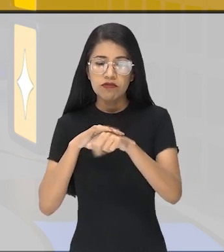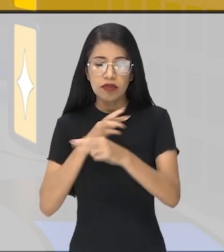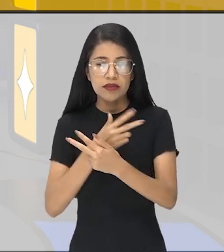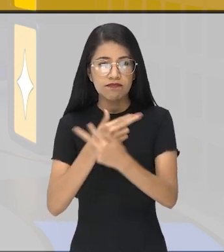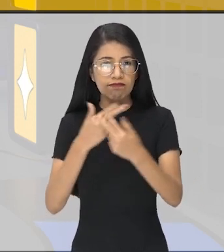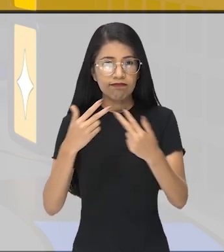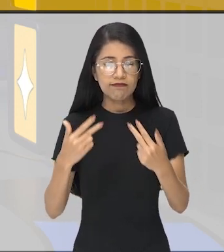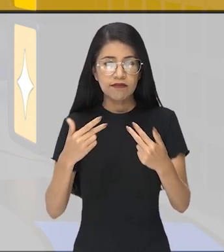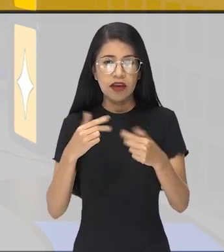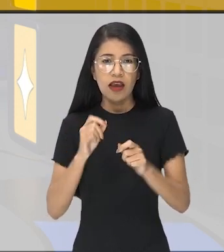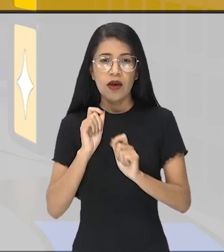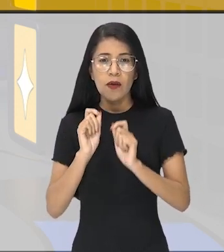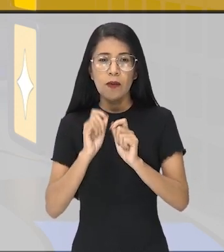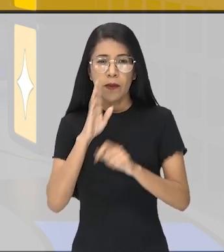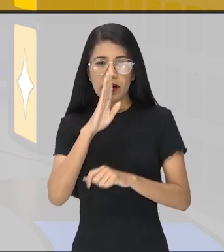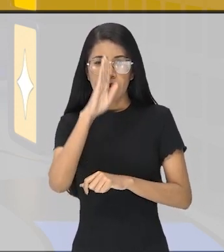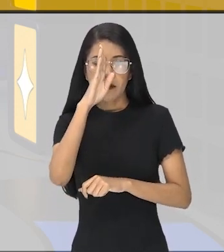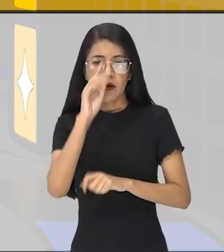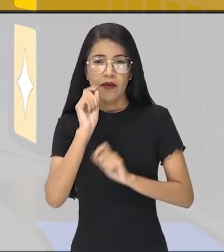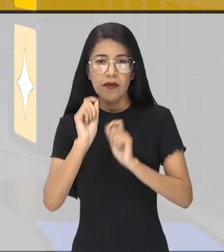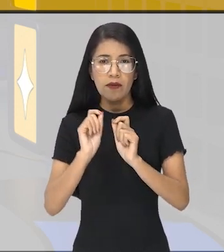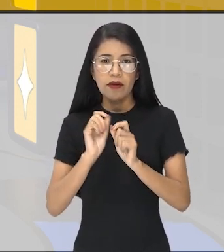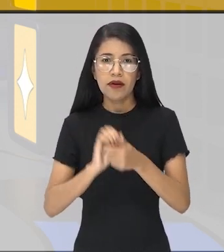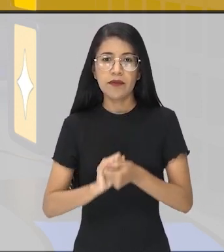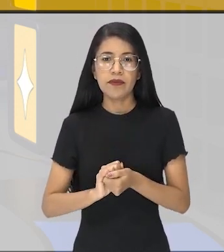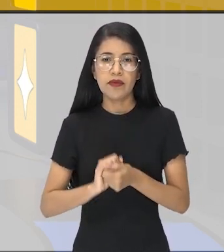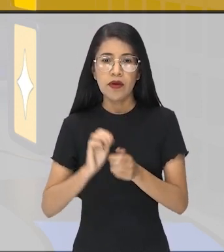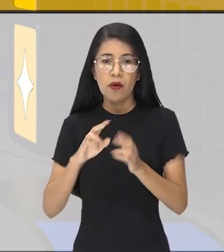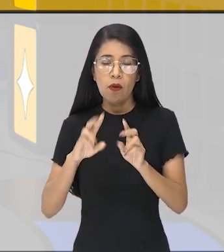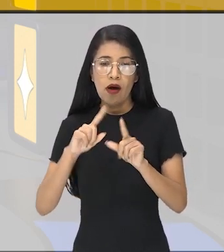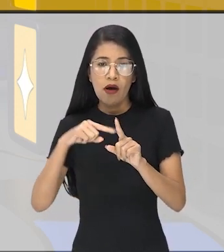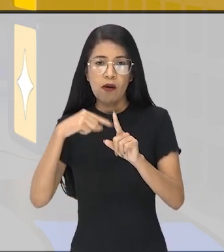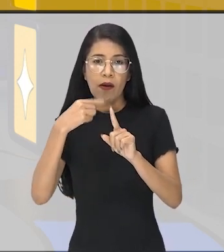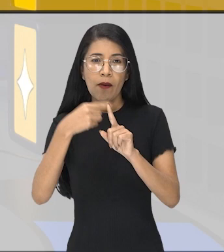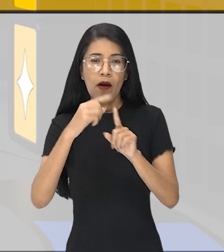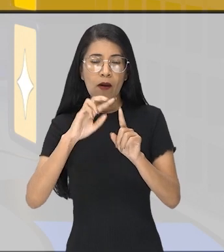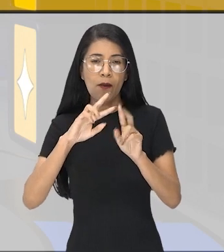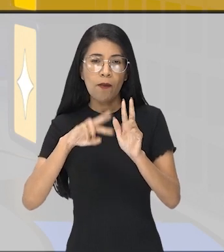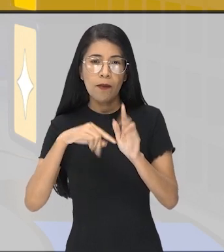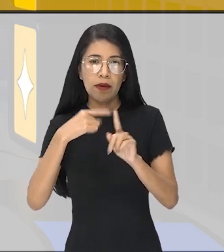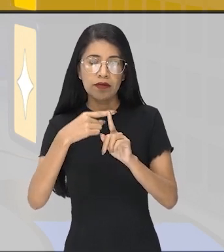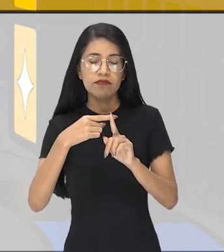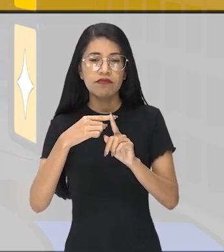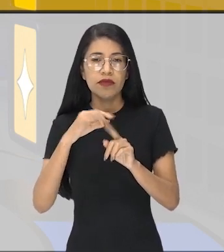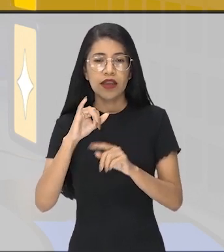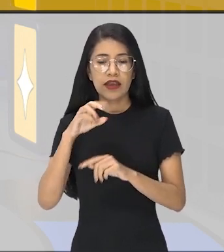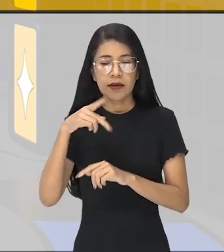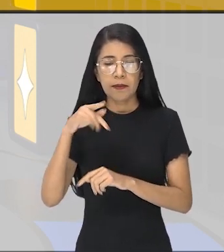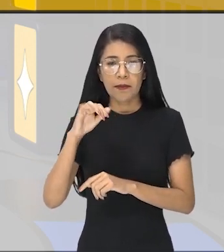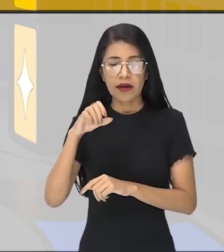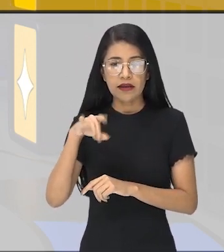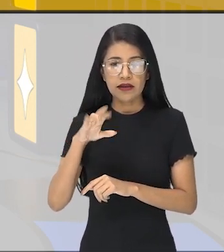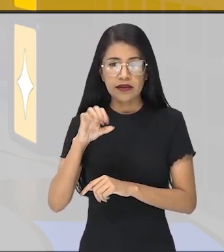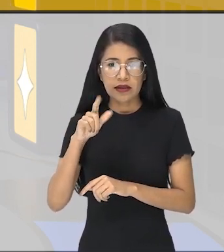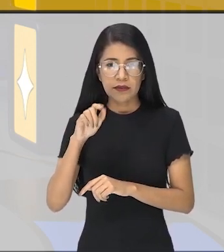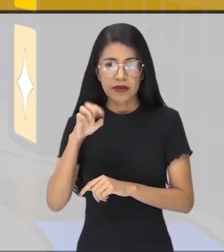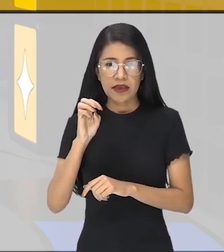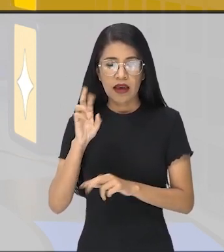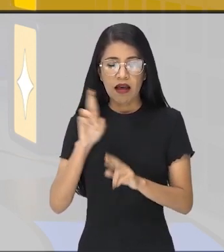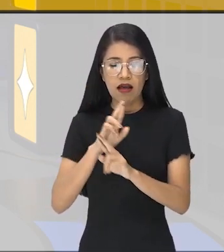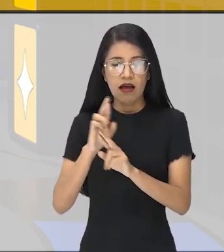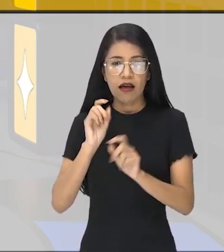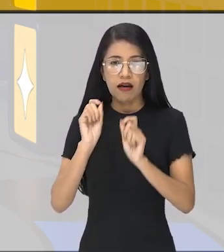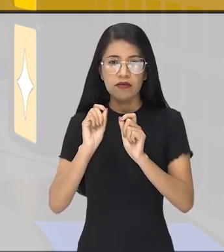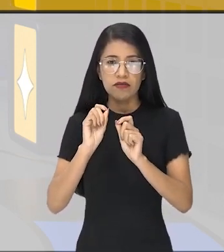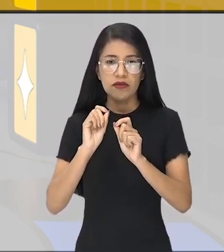distintos, cujo denominador comum é a hiperglicemia, associada à redução da ação